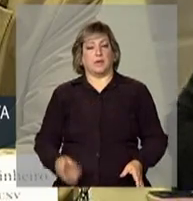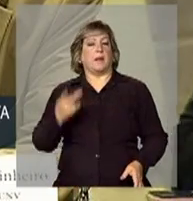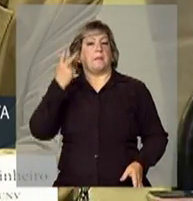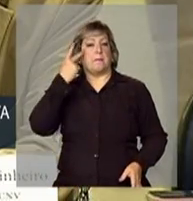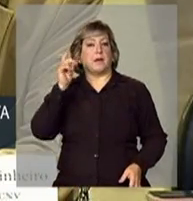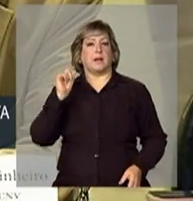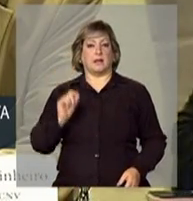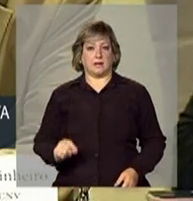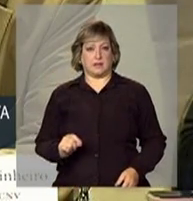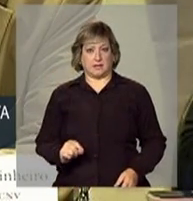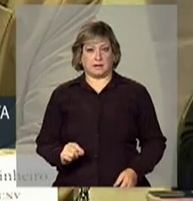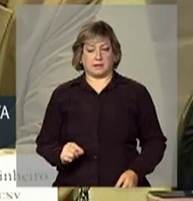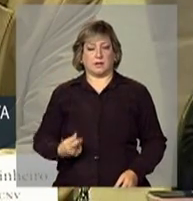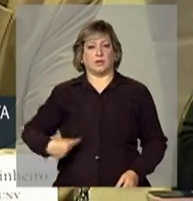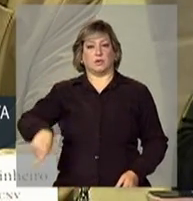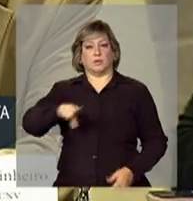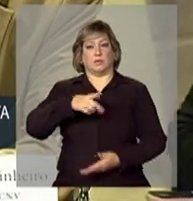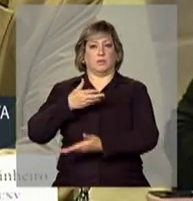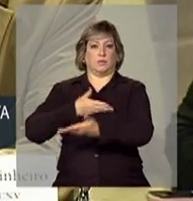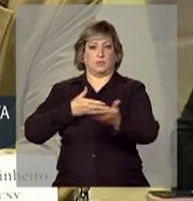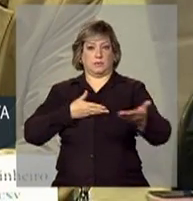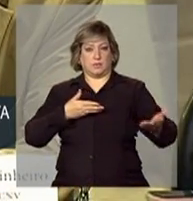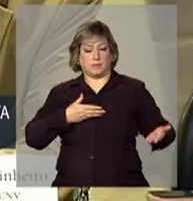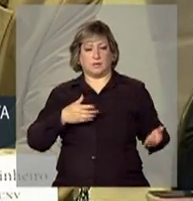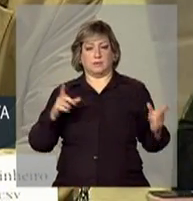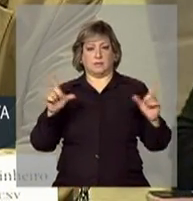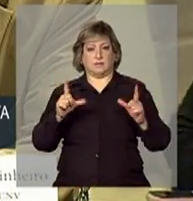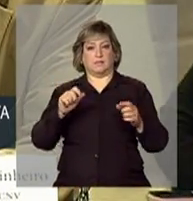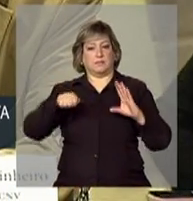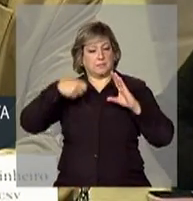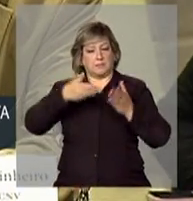os companheiros da imprensa.